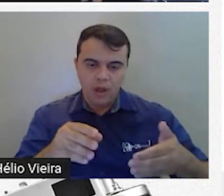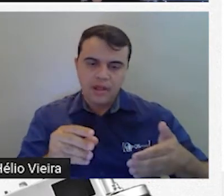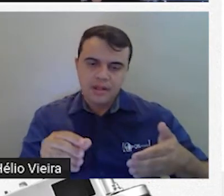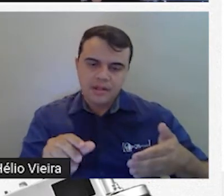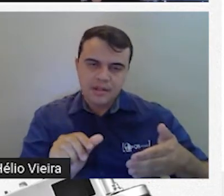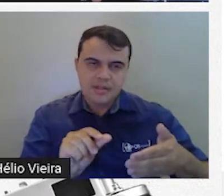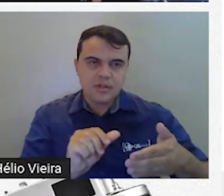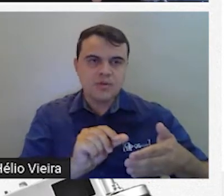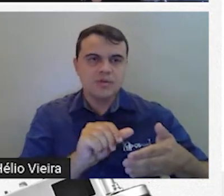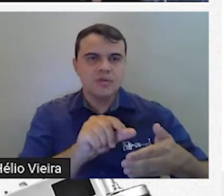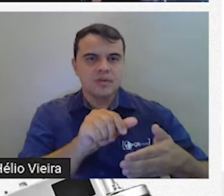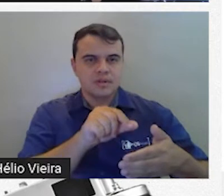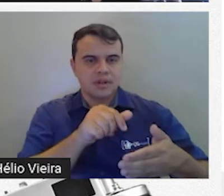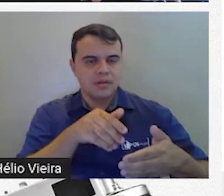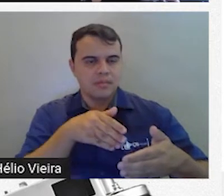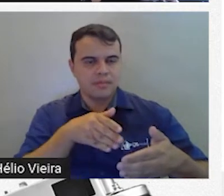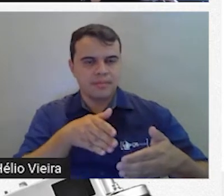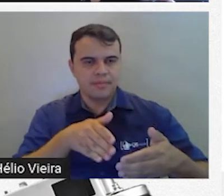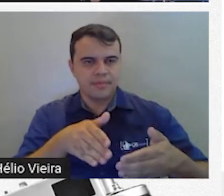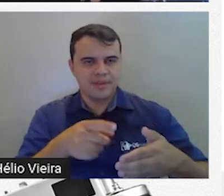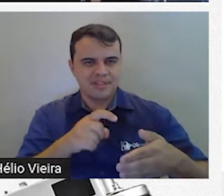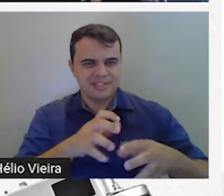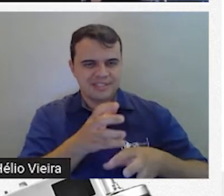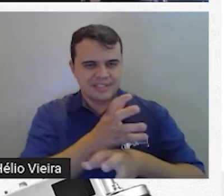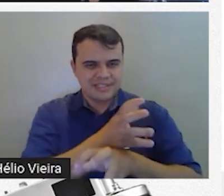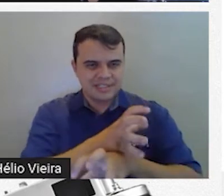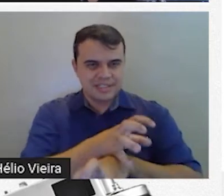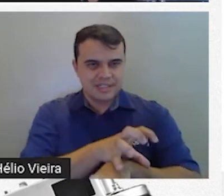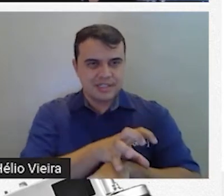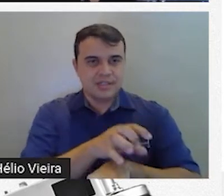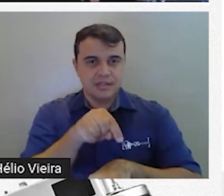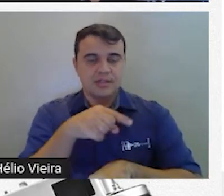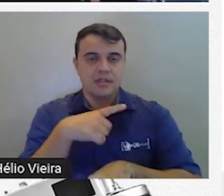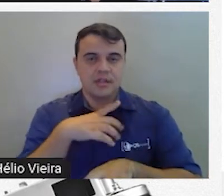né? Dessa terra seca. Então,